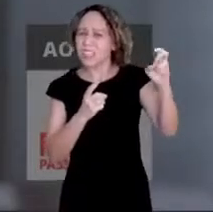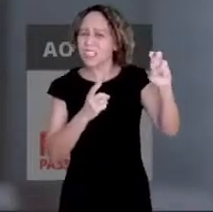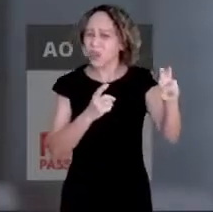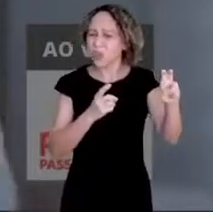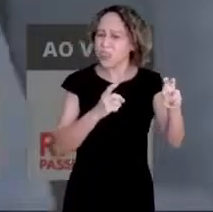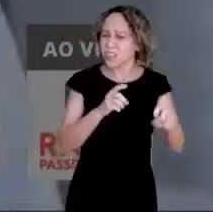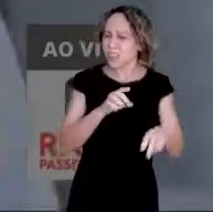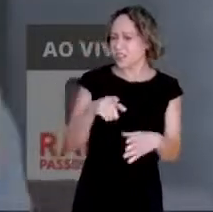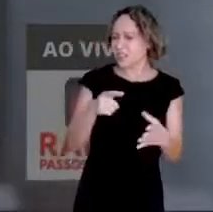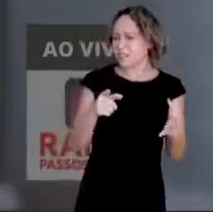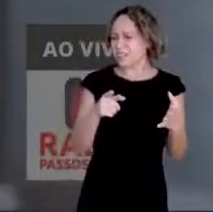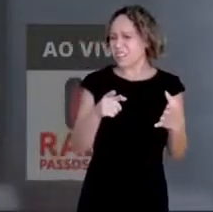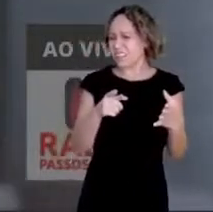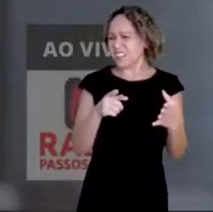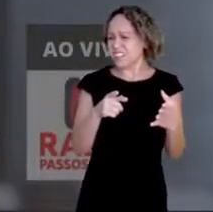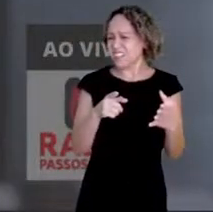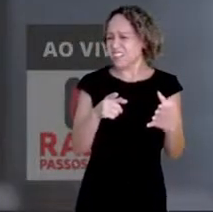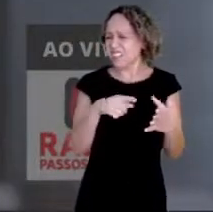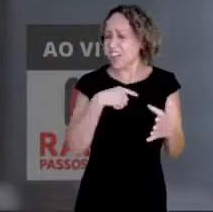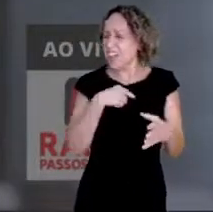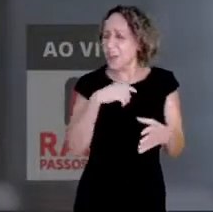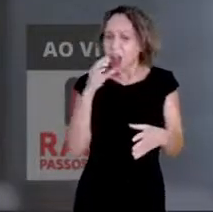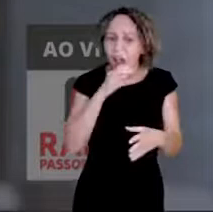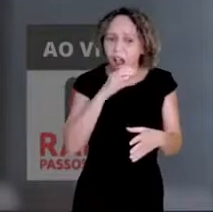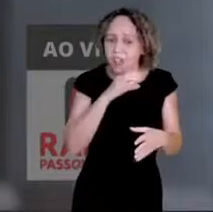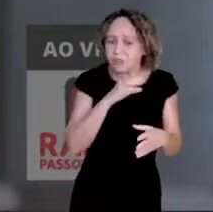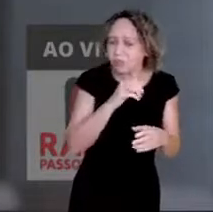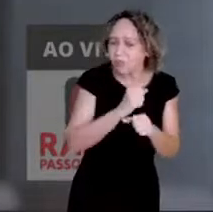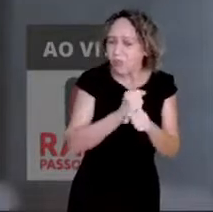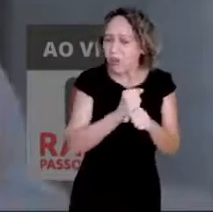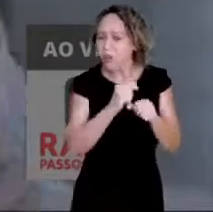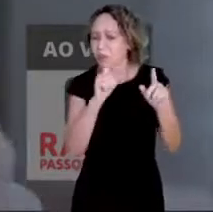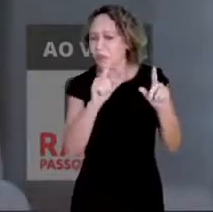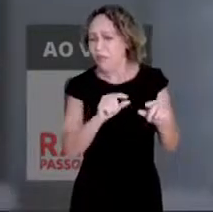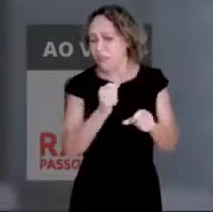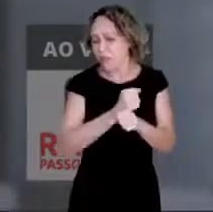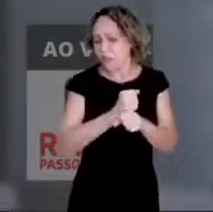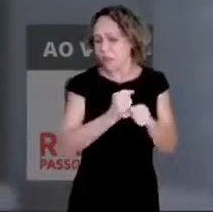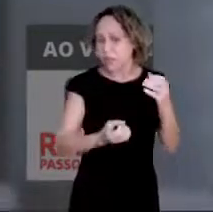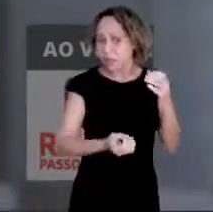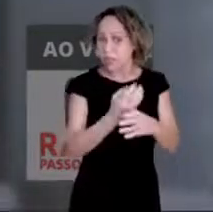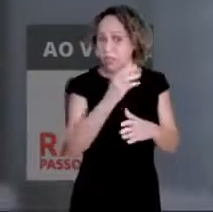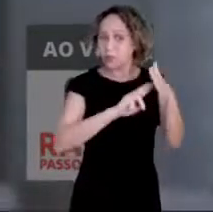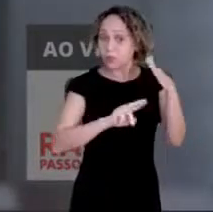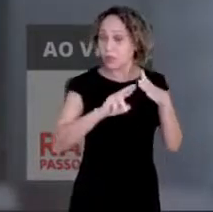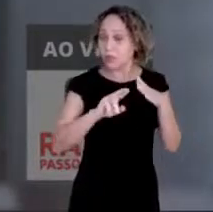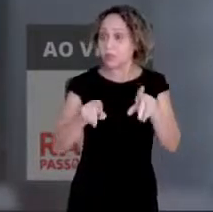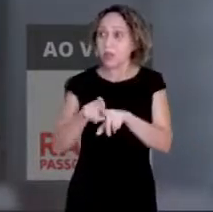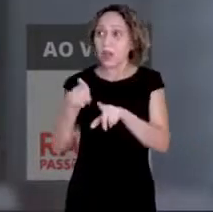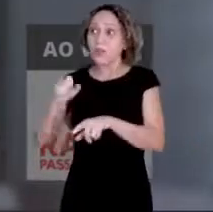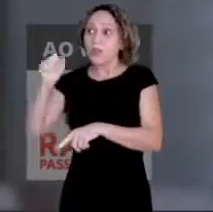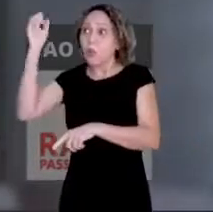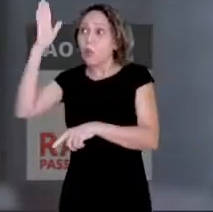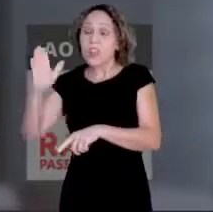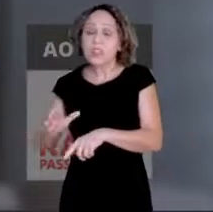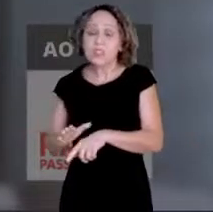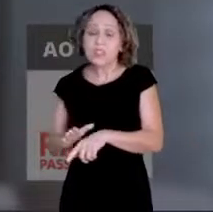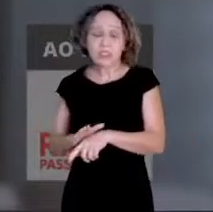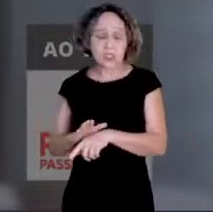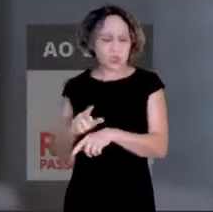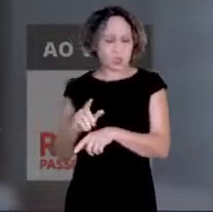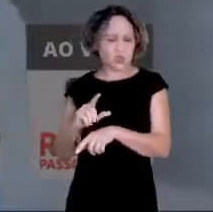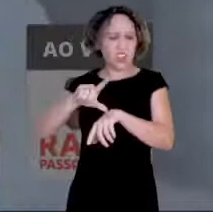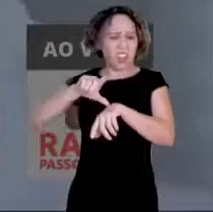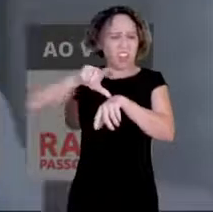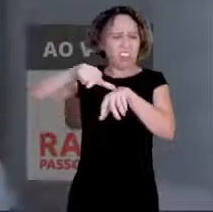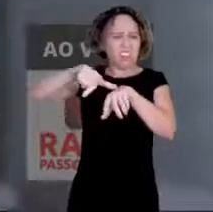isso que o Brasil, então, ficou atrasado. Ficou atrasado com relação a quase todos os países da América Latina. Sabe? Então, meu